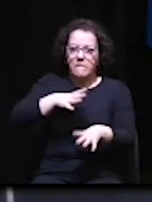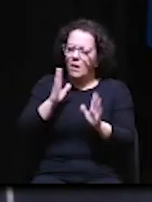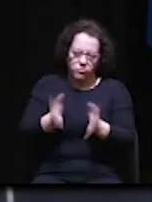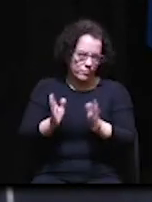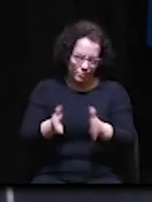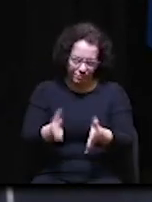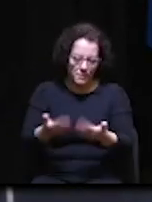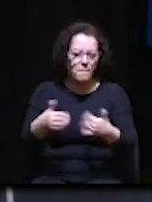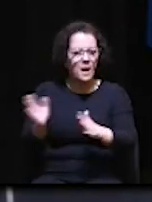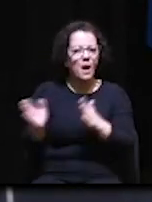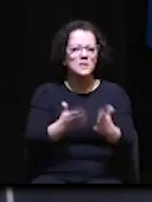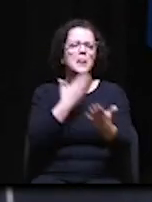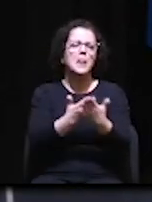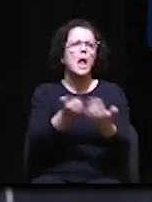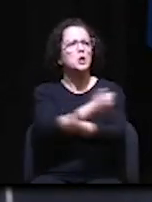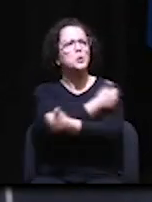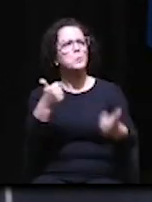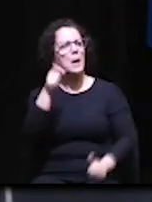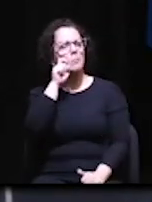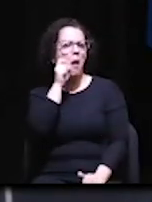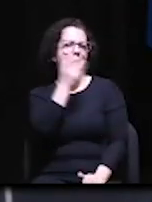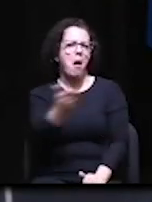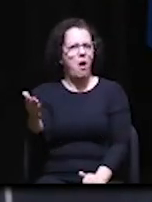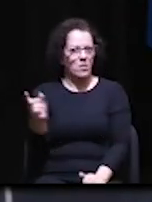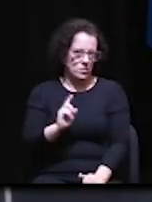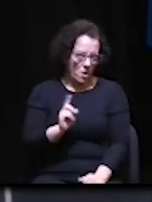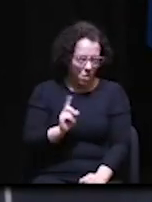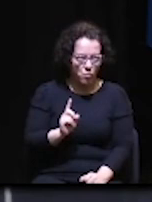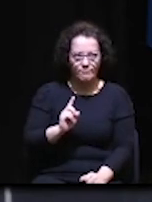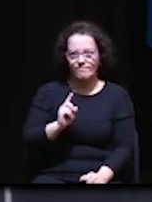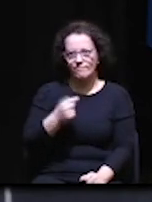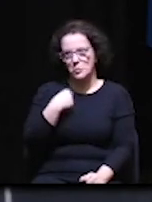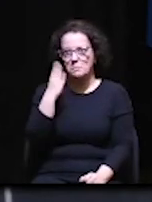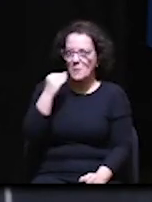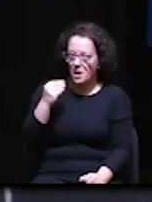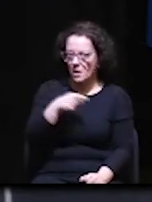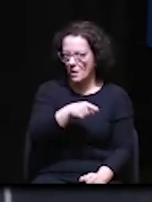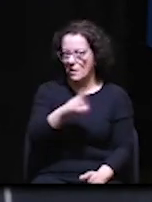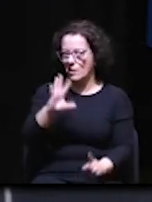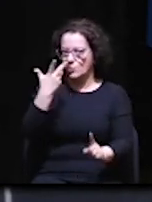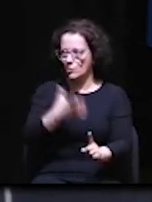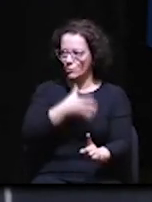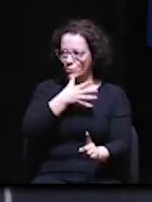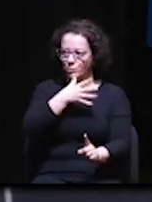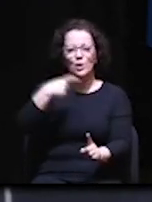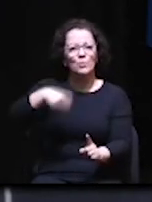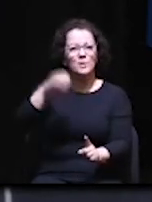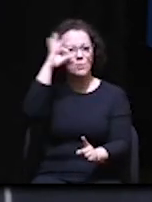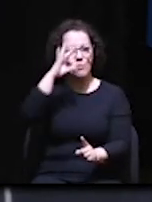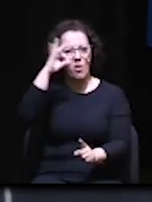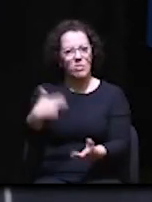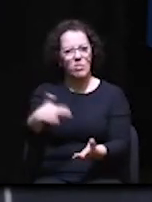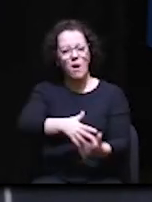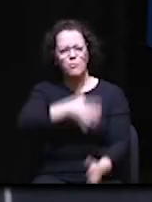também evitar criar uma falsa sensação de segurança nas pessoas, como consideramos que foi o caso das declarações do Presidente Carlos